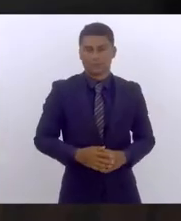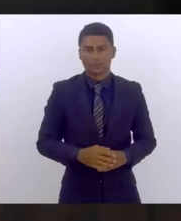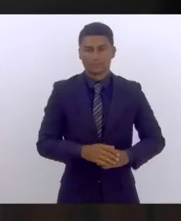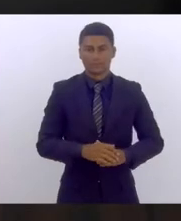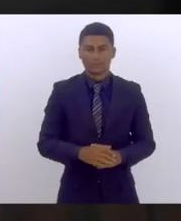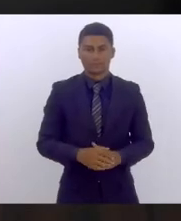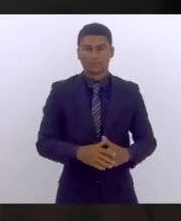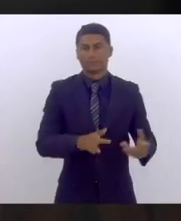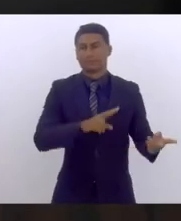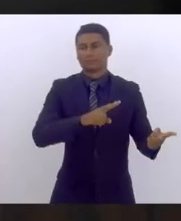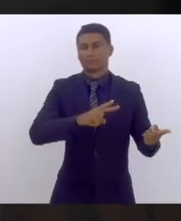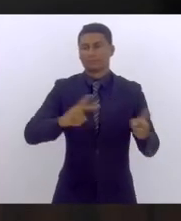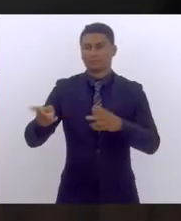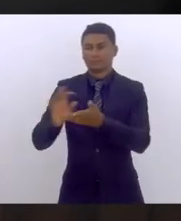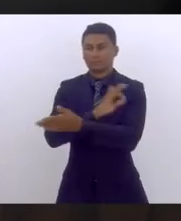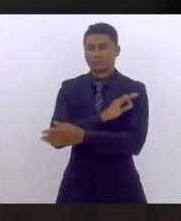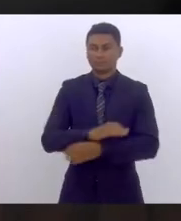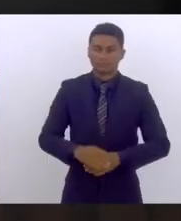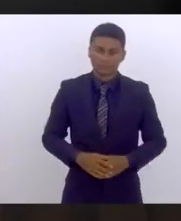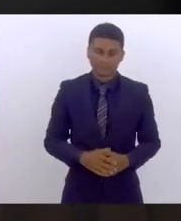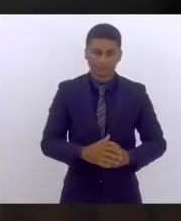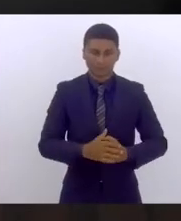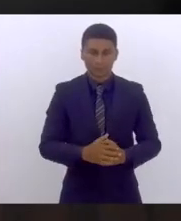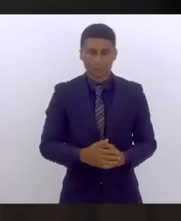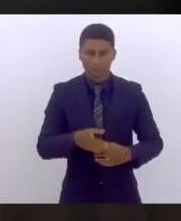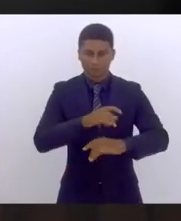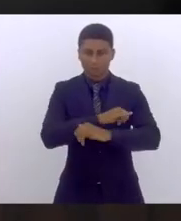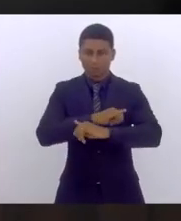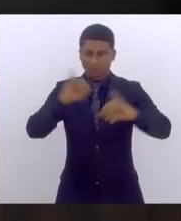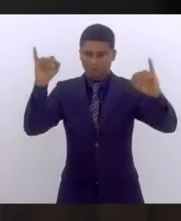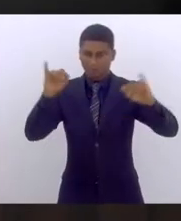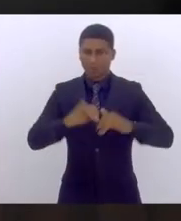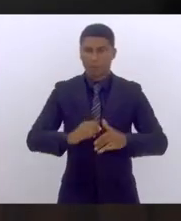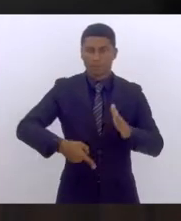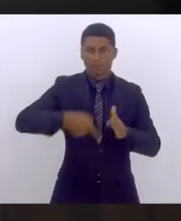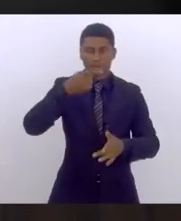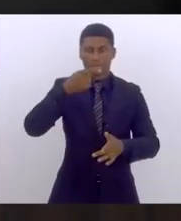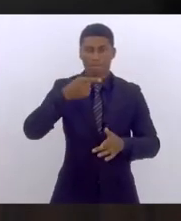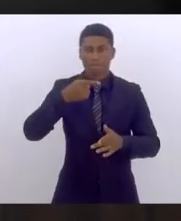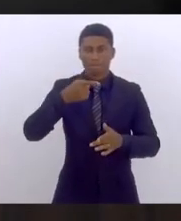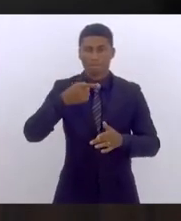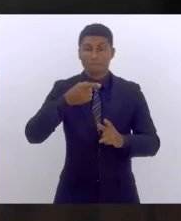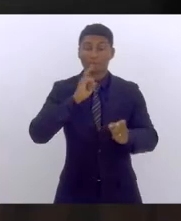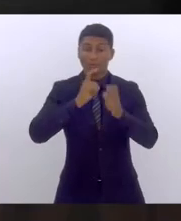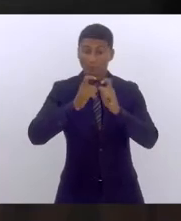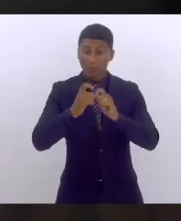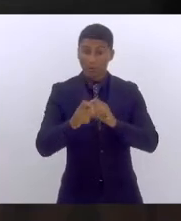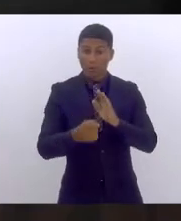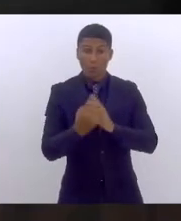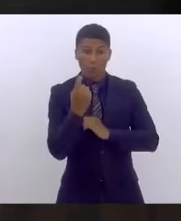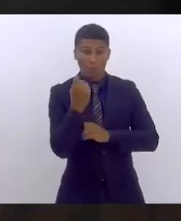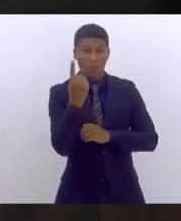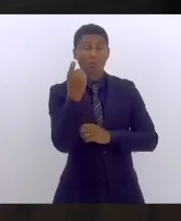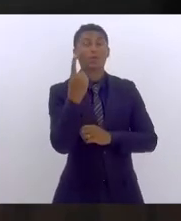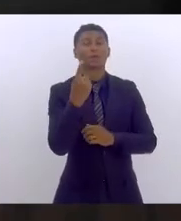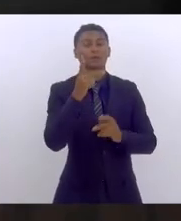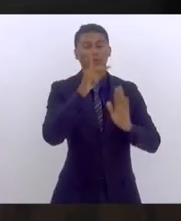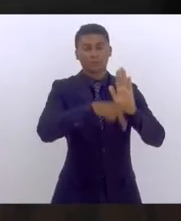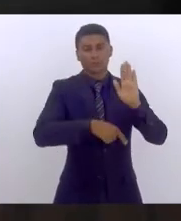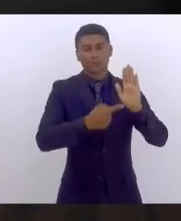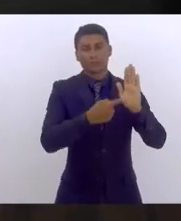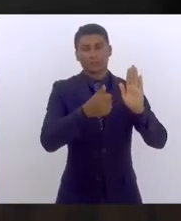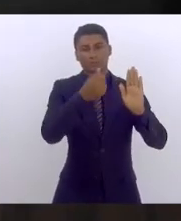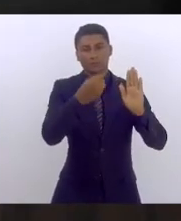Aprovado. Vai a autógrafo. Anuncio, em discussão única, projeto de resolução